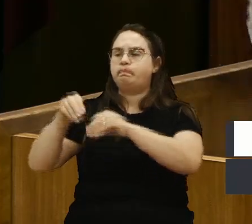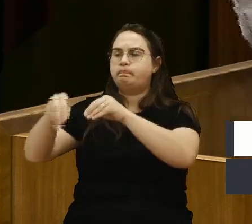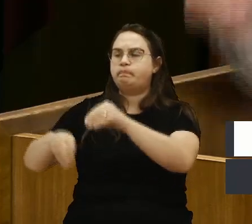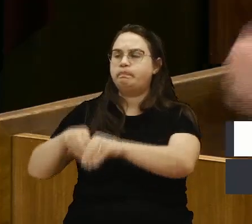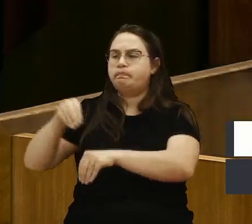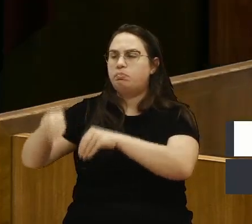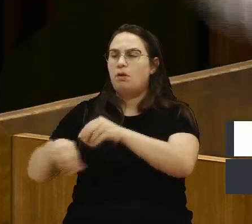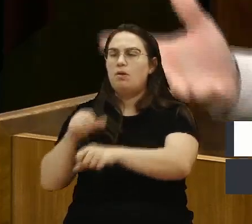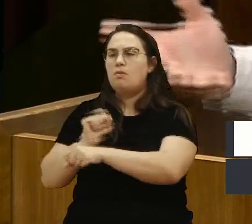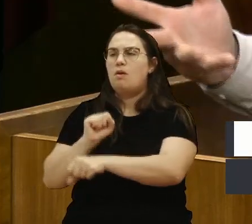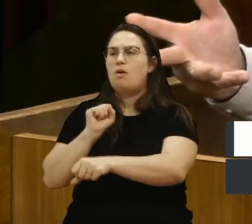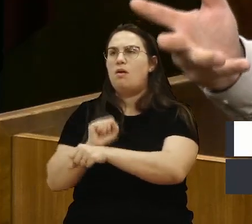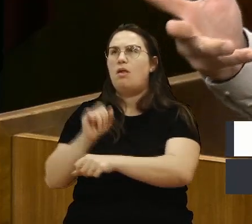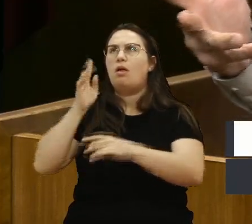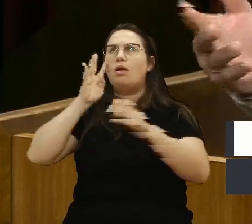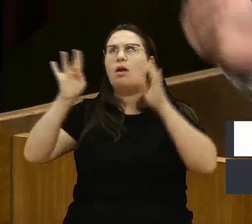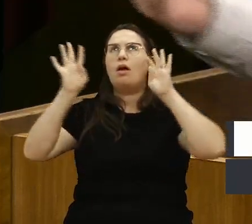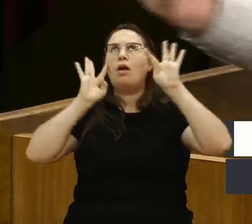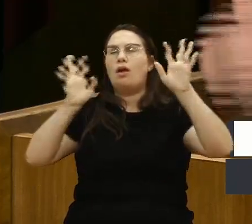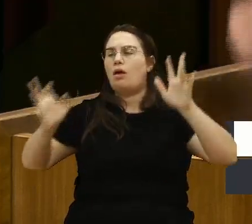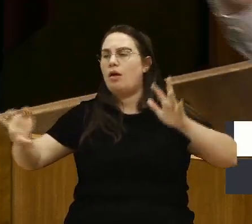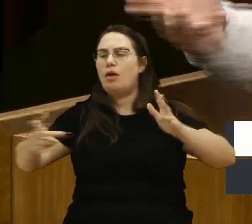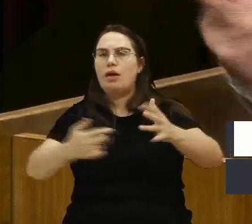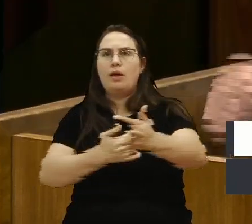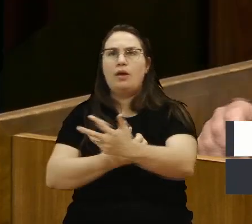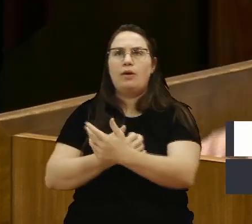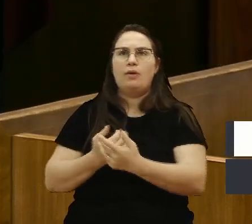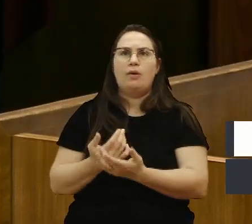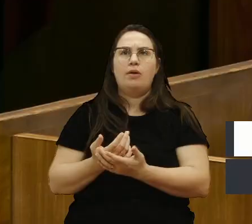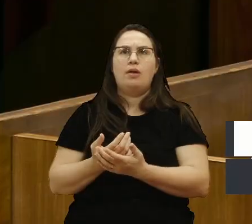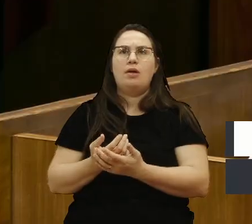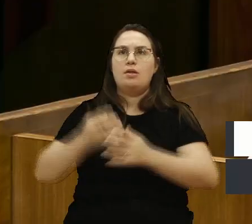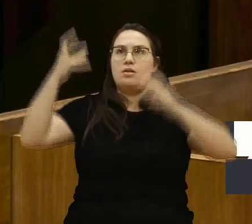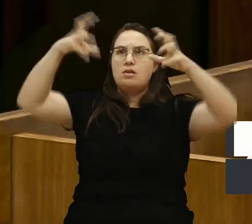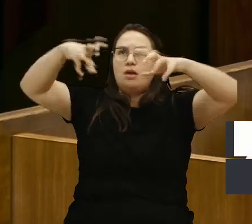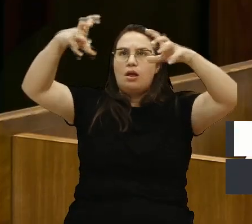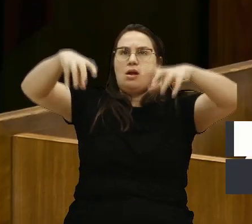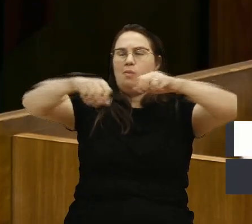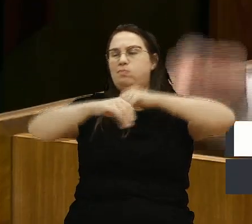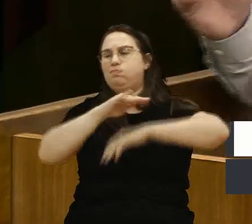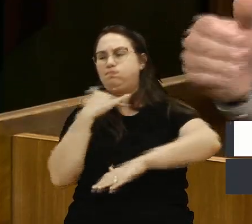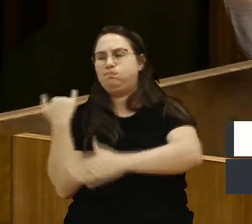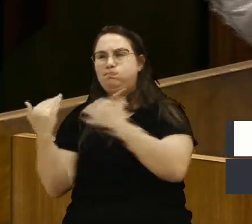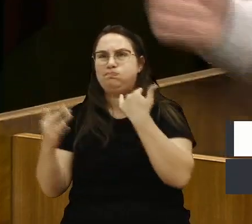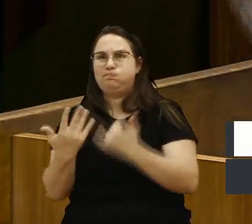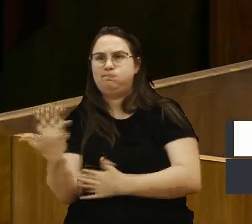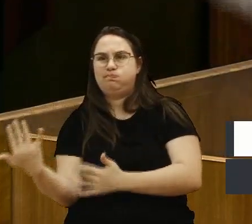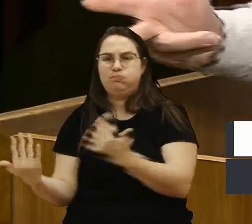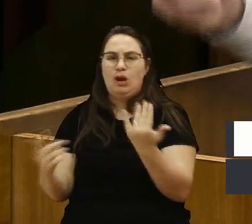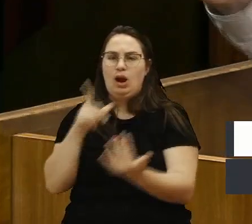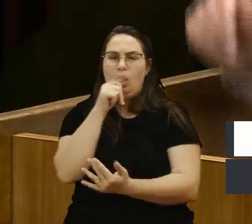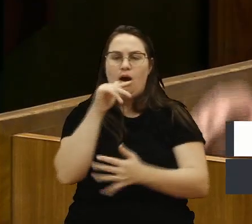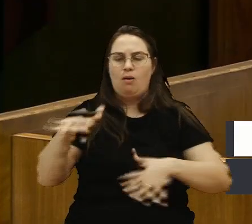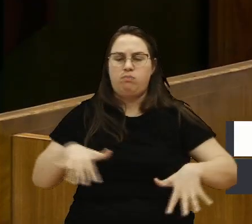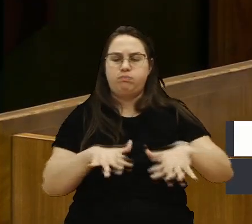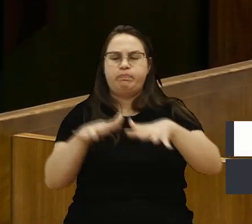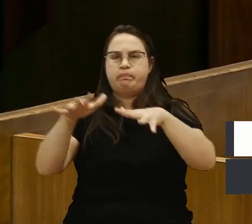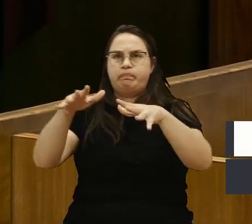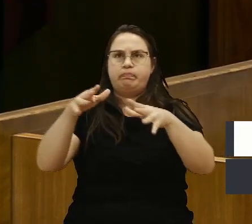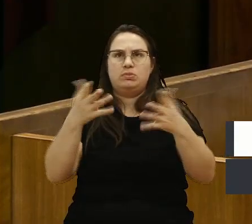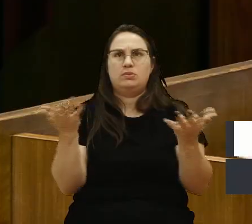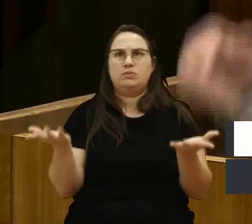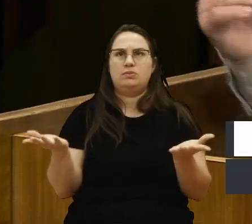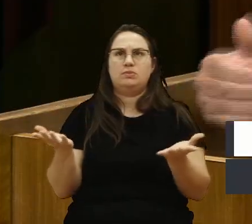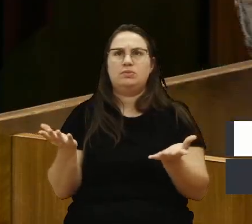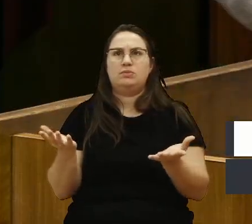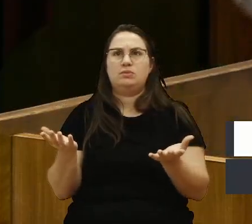esperar e sonhar em colher, se a tempesta não vier e derrubar tudo. Se a enchente não vier e destruir tudo. Vou lhe pedir uma